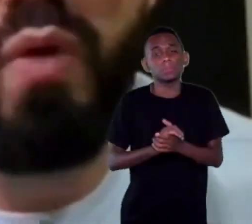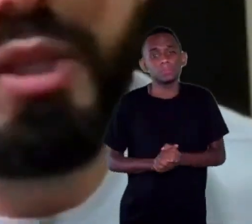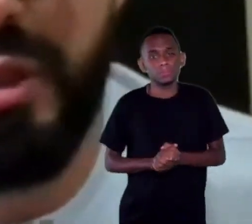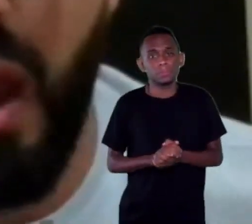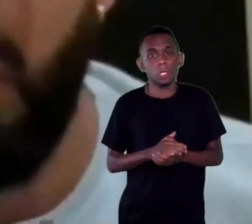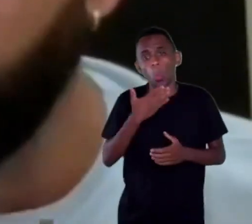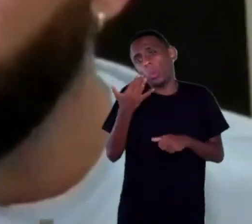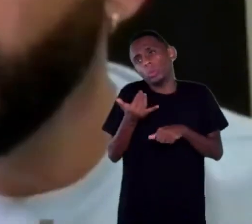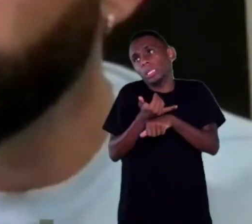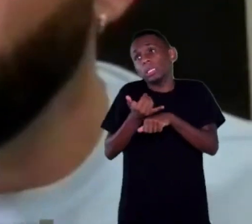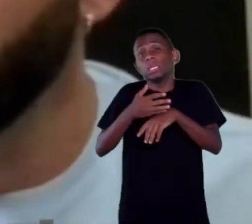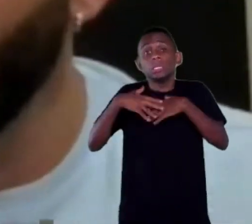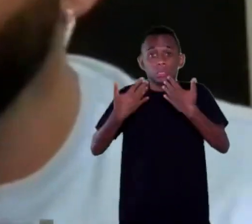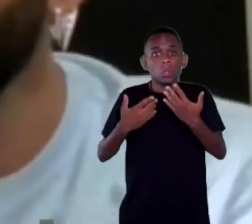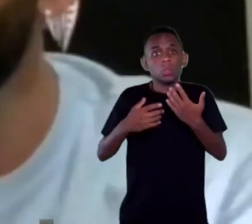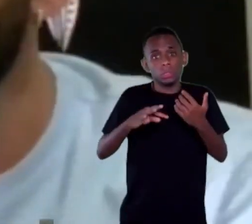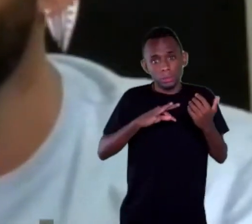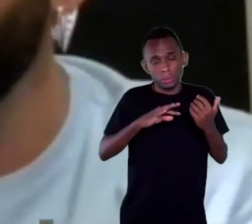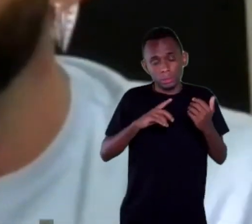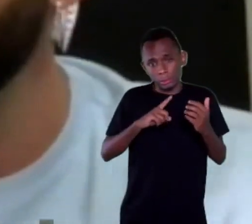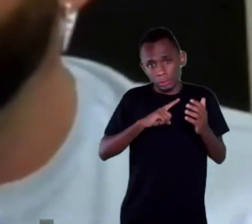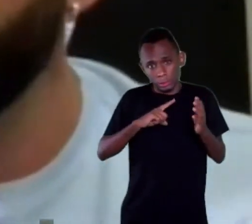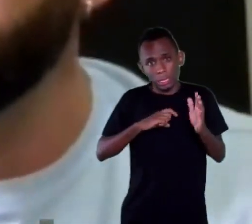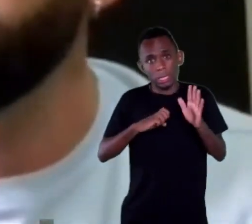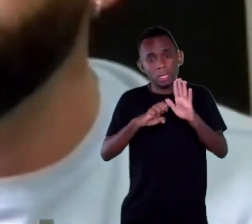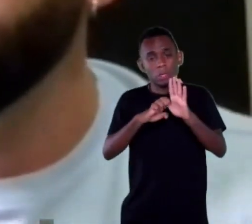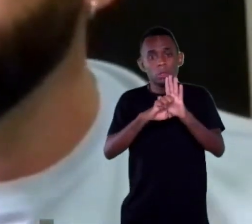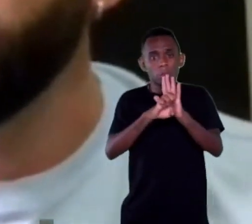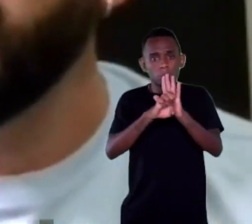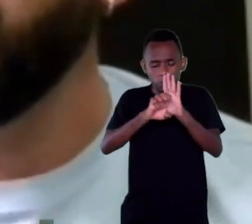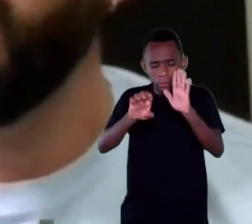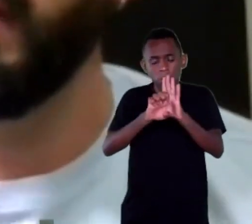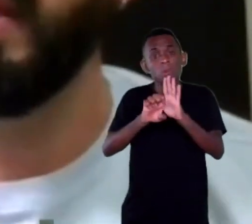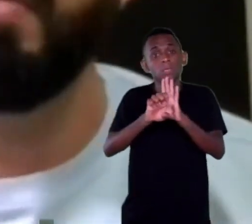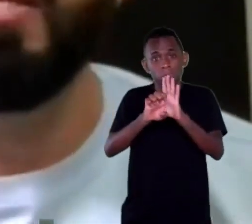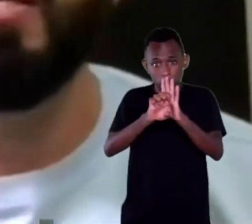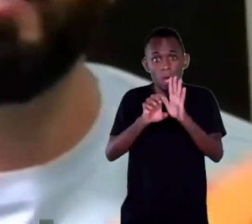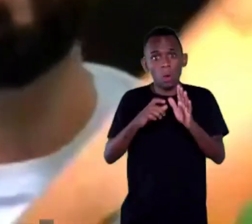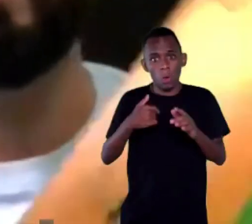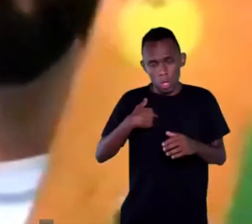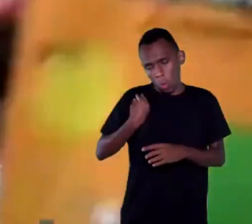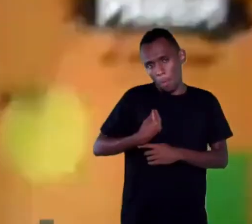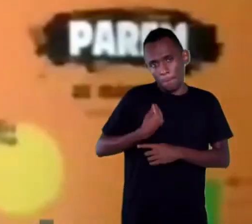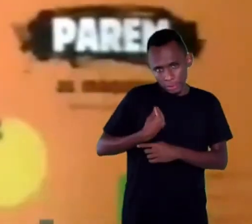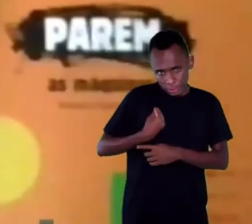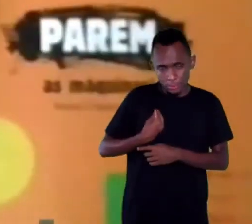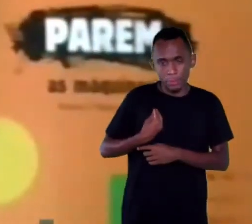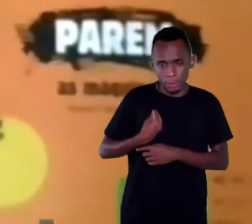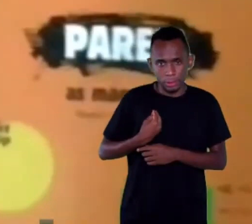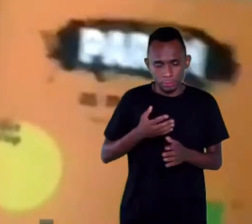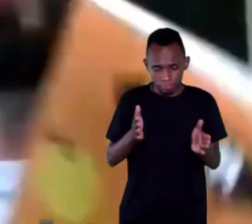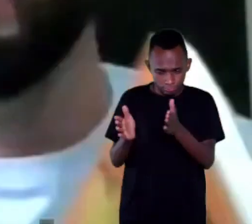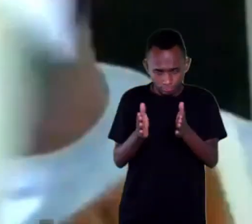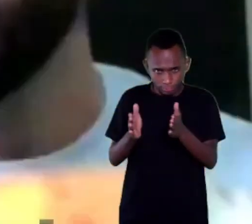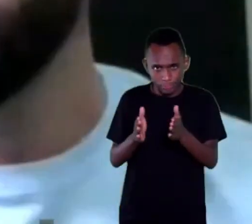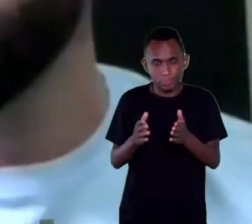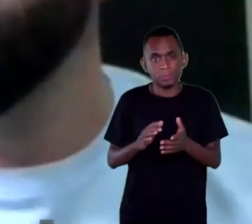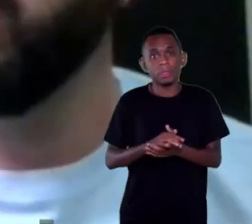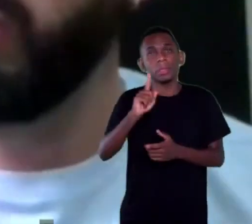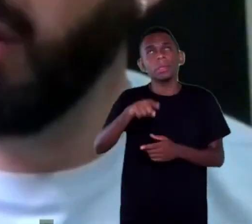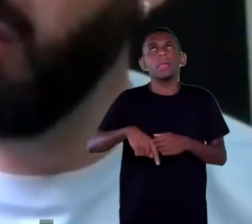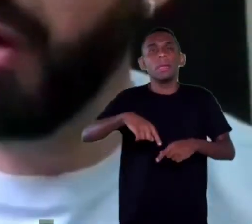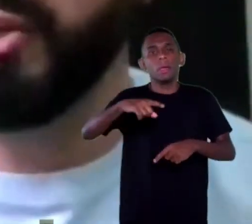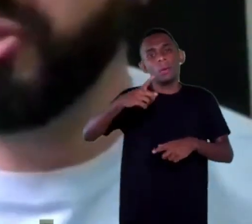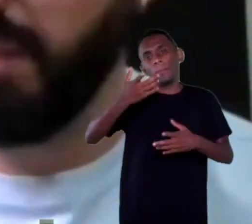Eles criam um edital, né? Eu tenho até outros editais que eu participei, que é o da pandemia, que é o Parem as Máquinas, e vai